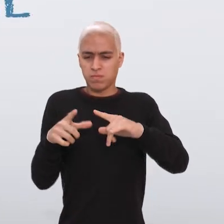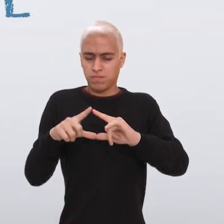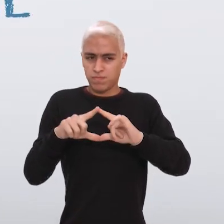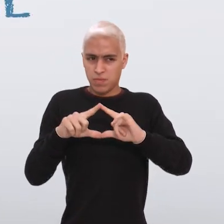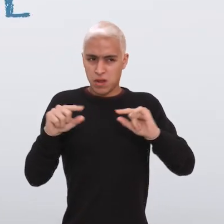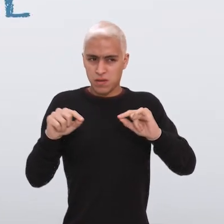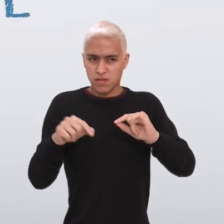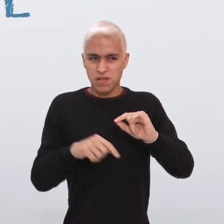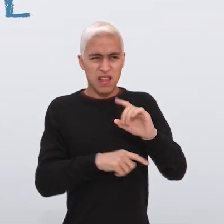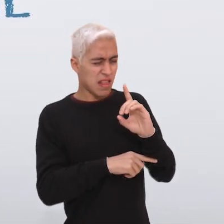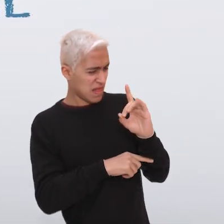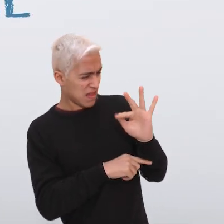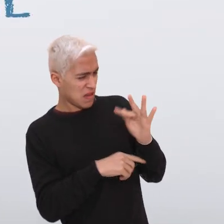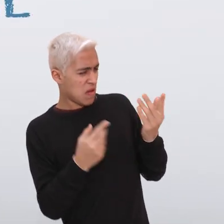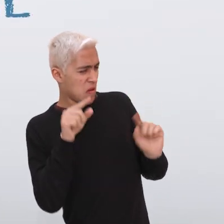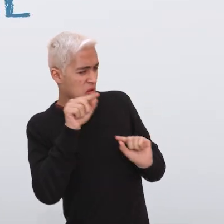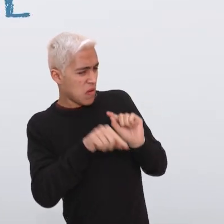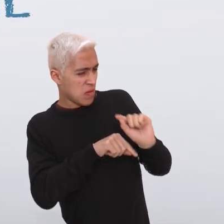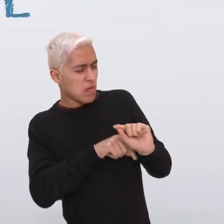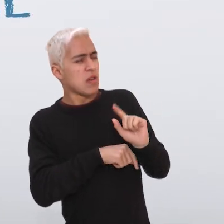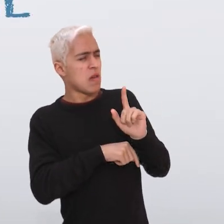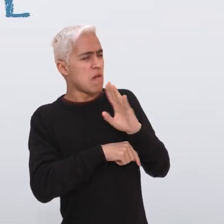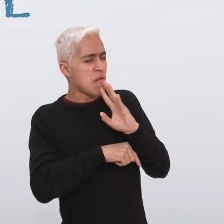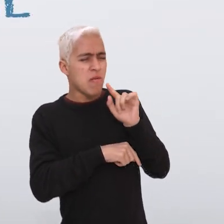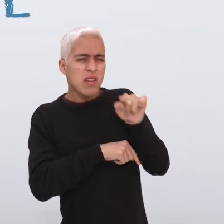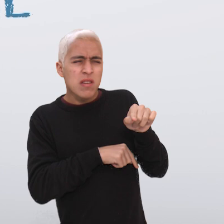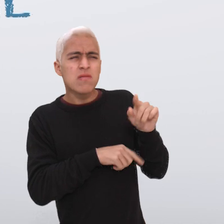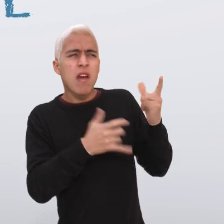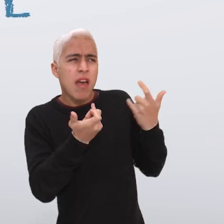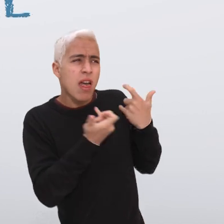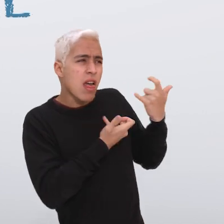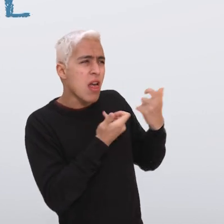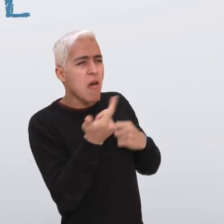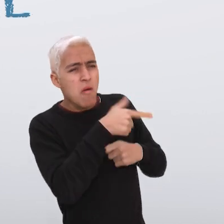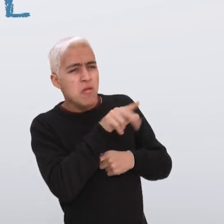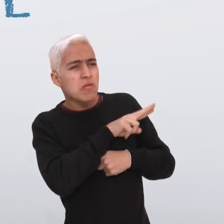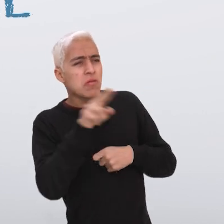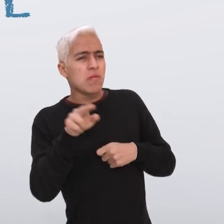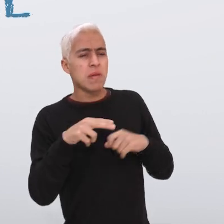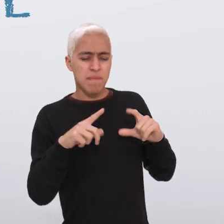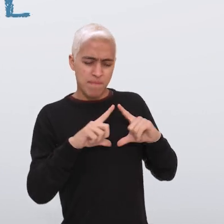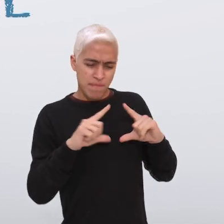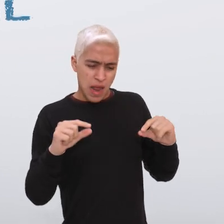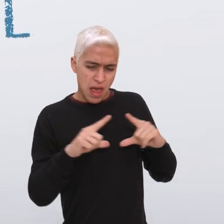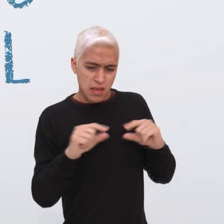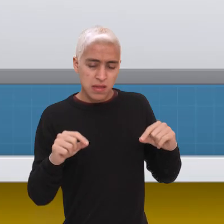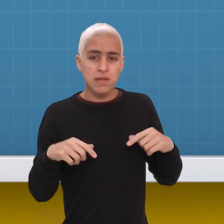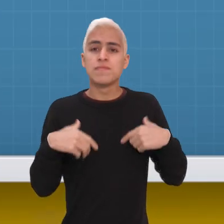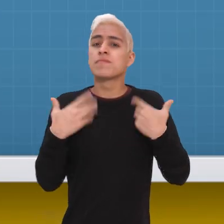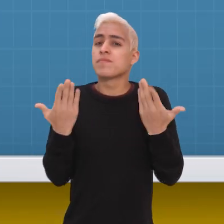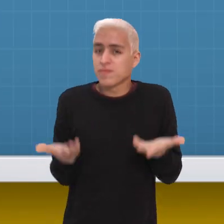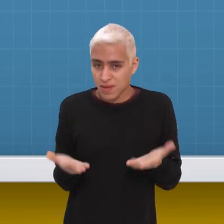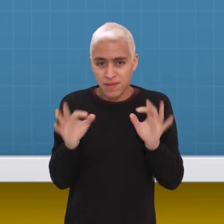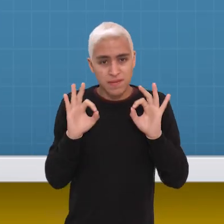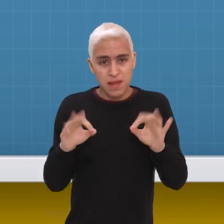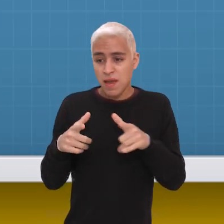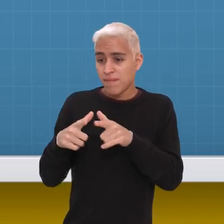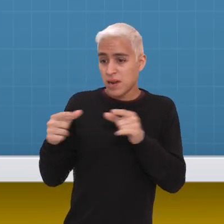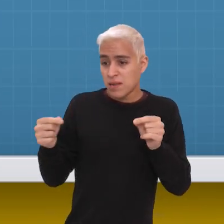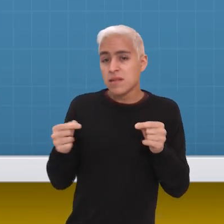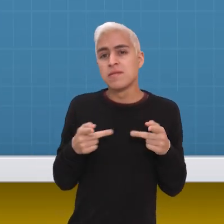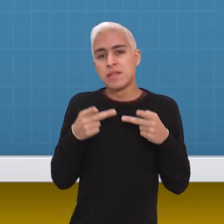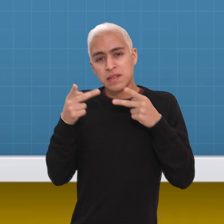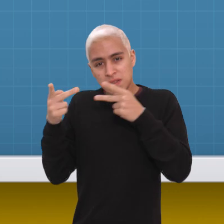Federal. Professor, Distrito Federal, eu já ouvi isso e já ouvi um outro nome, Brasília. Pois é, nós